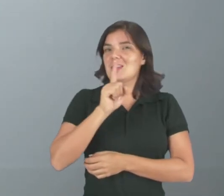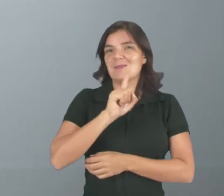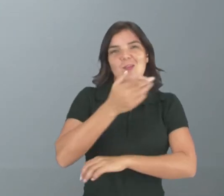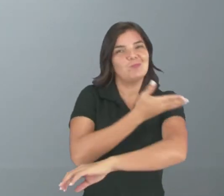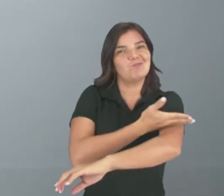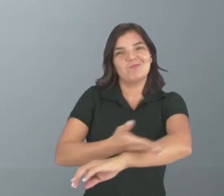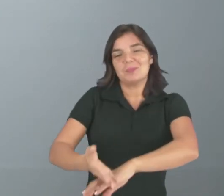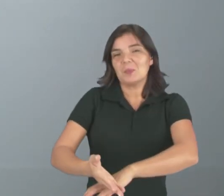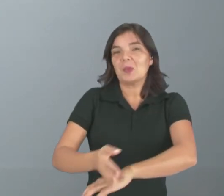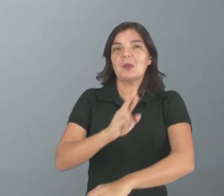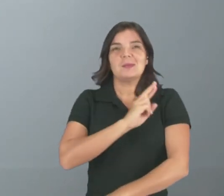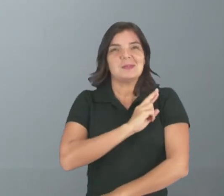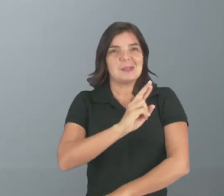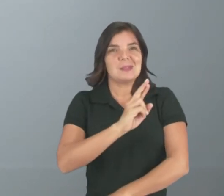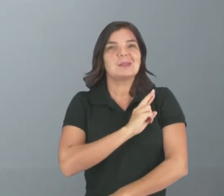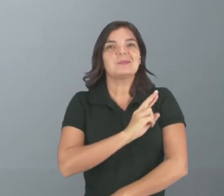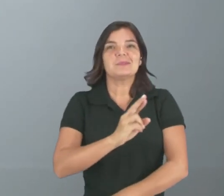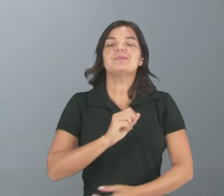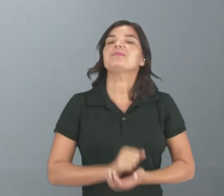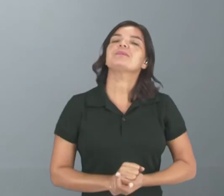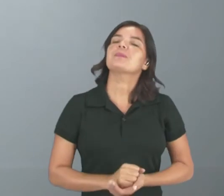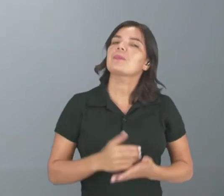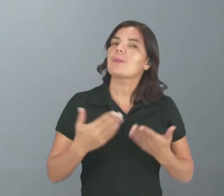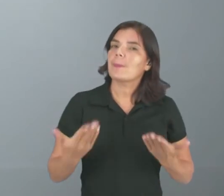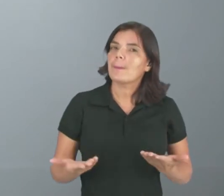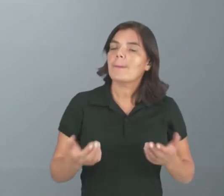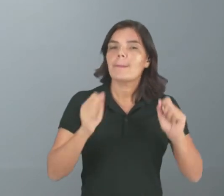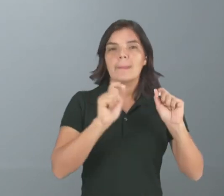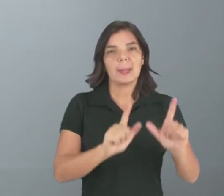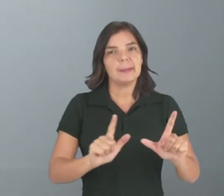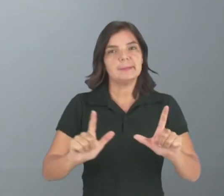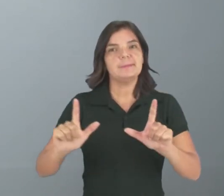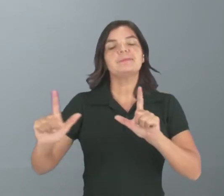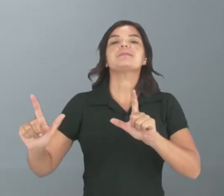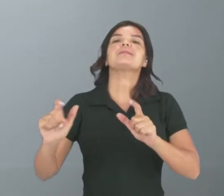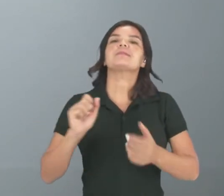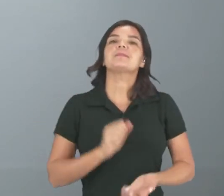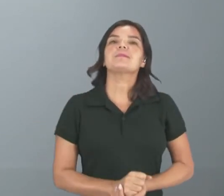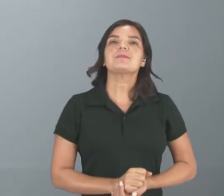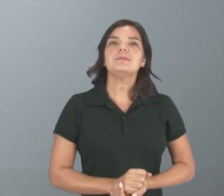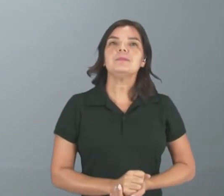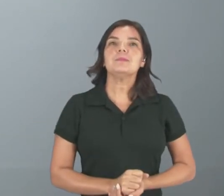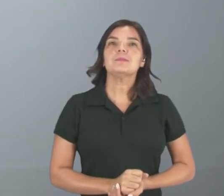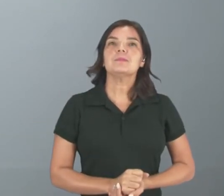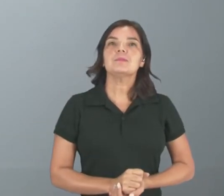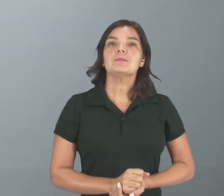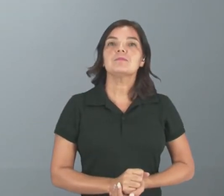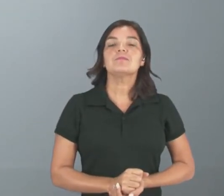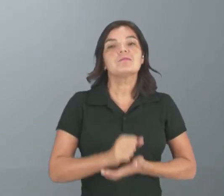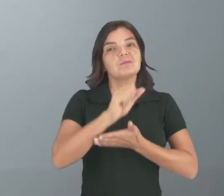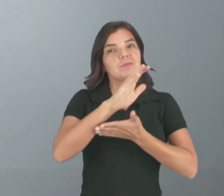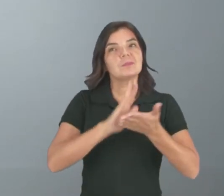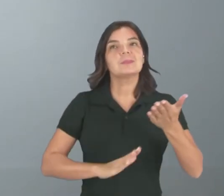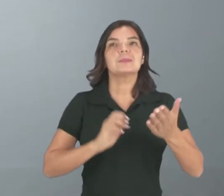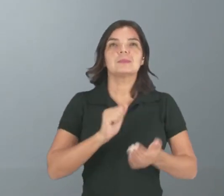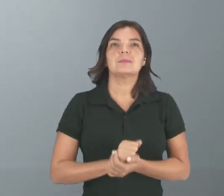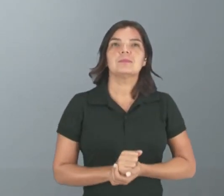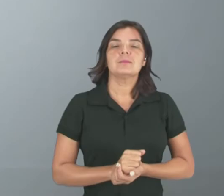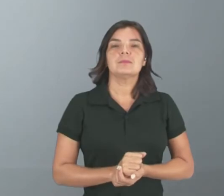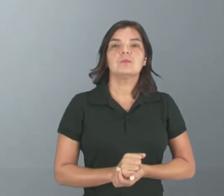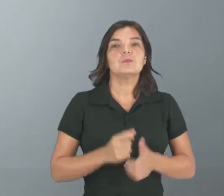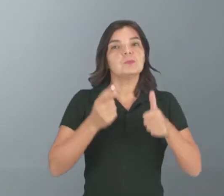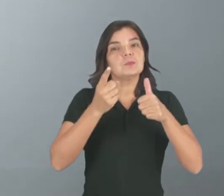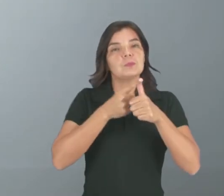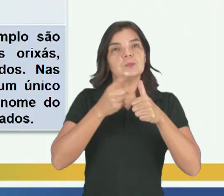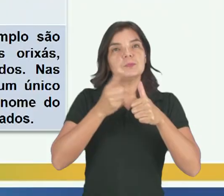não de tradições religiosas, né? Então, vamos prosseguir. Nós temos aí o nosso exercitando. Então, no